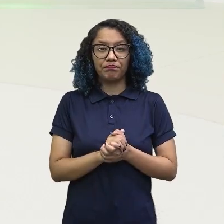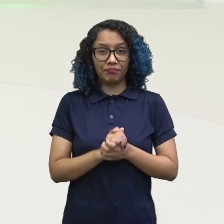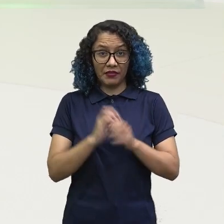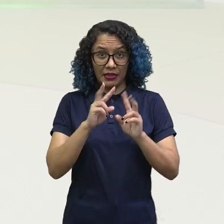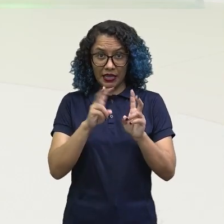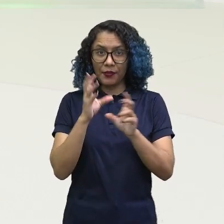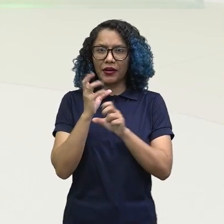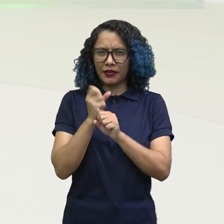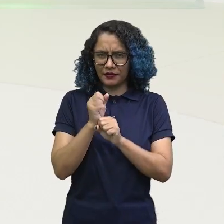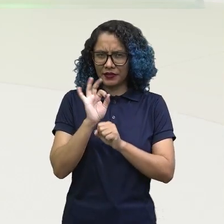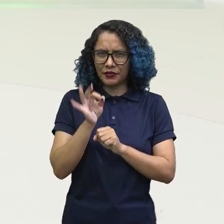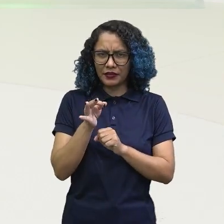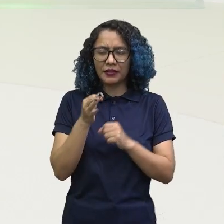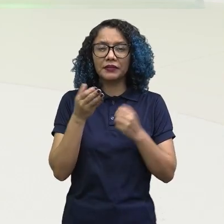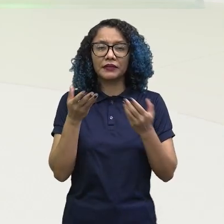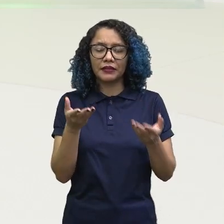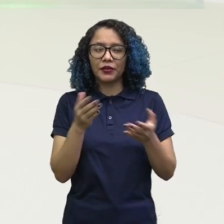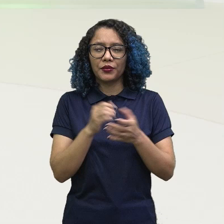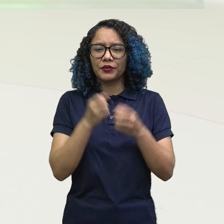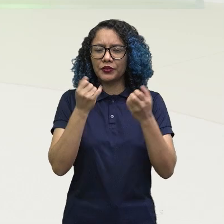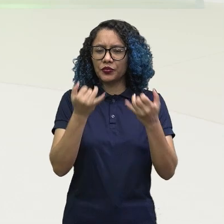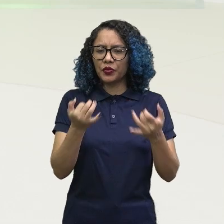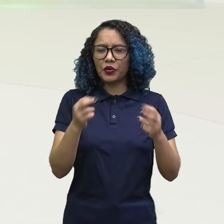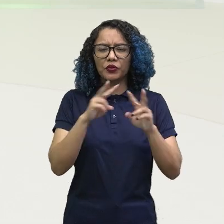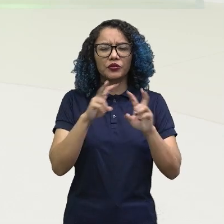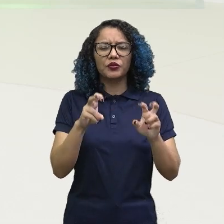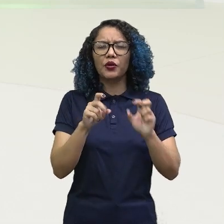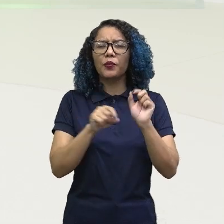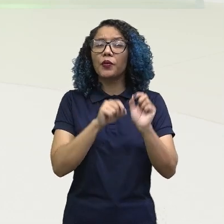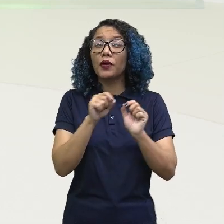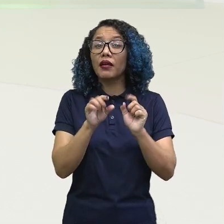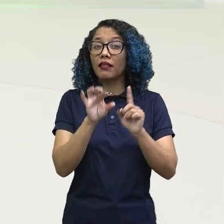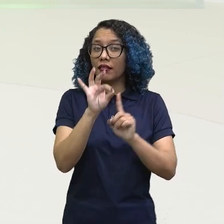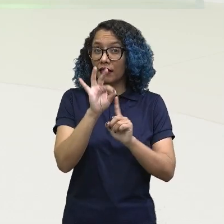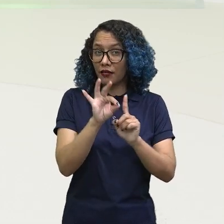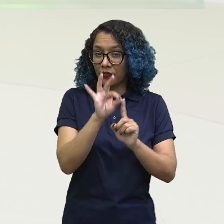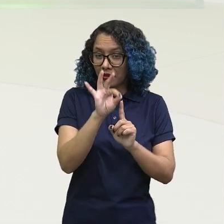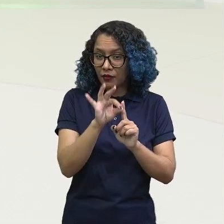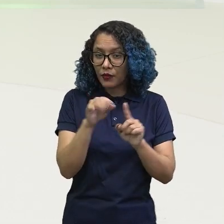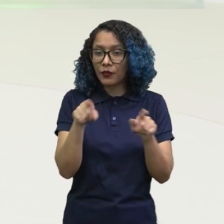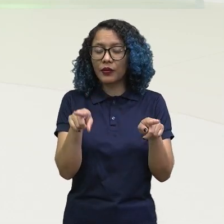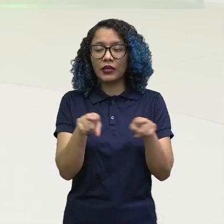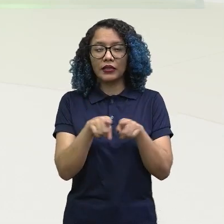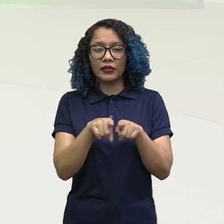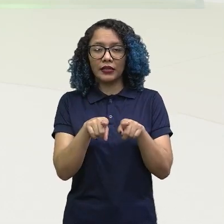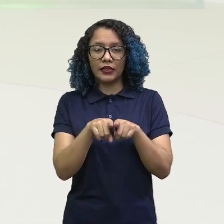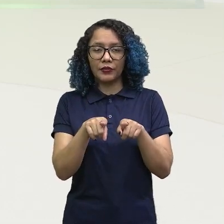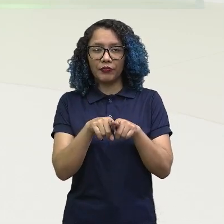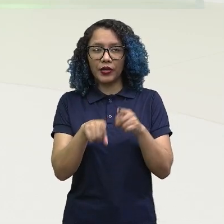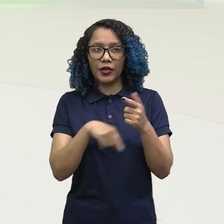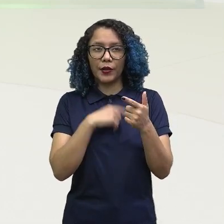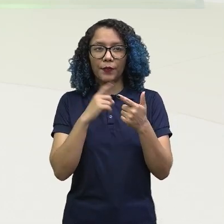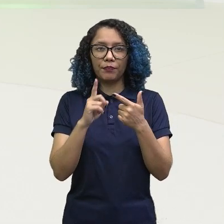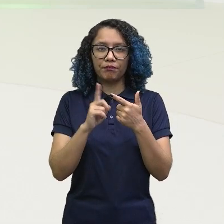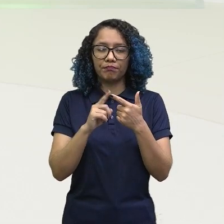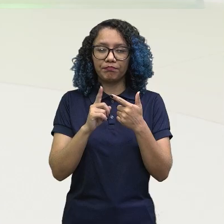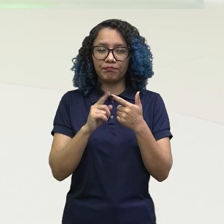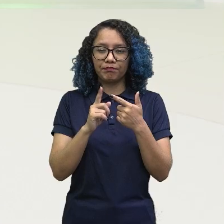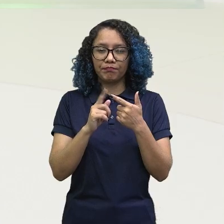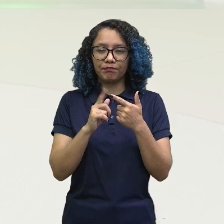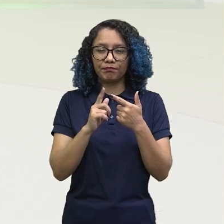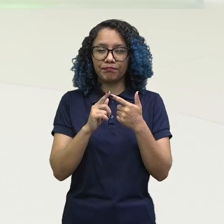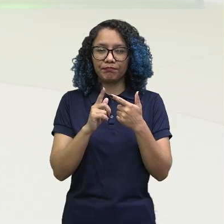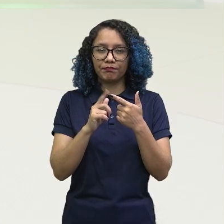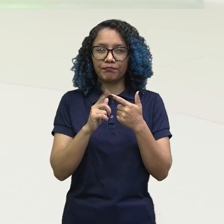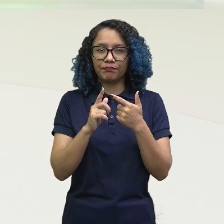revisão. Lembram que falamos sobre temperatura, falamos sobre tudo